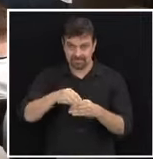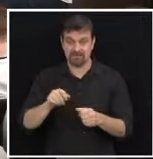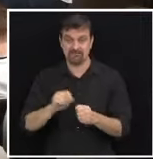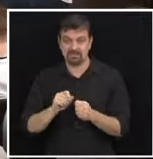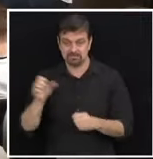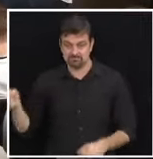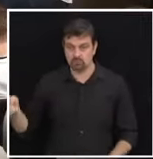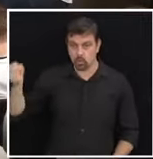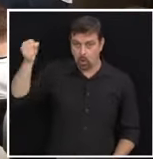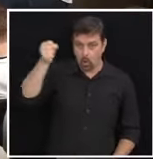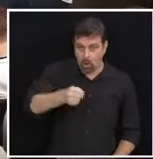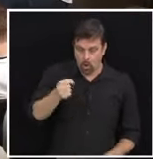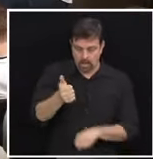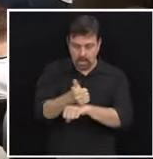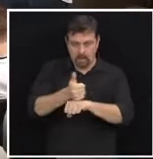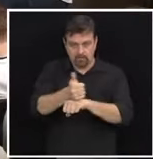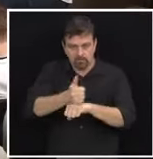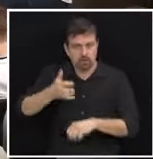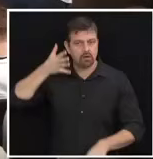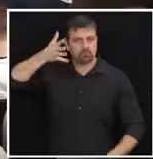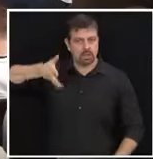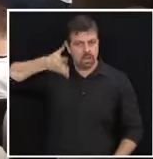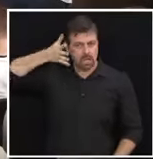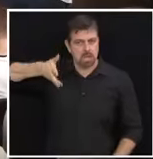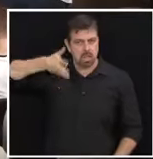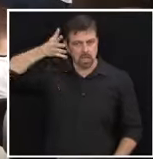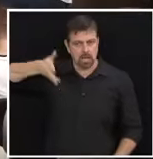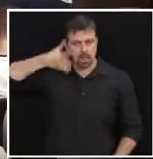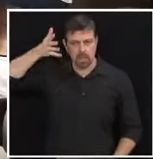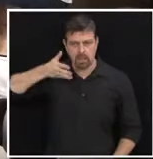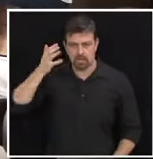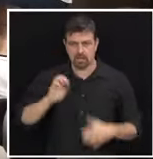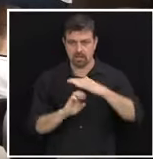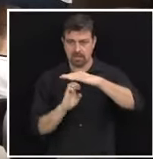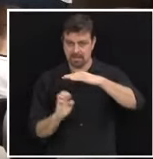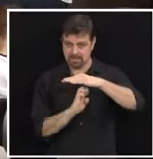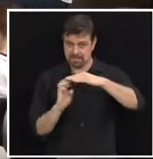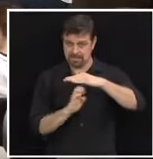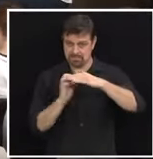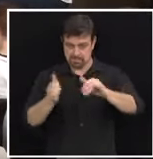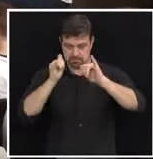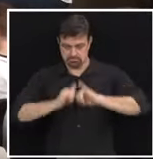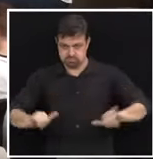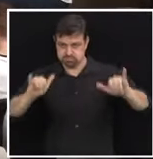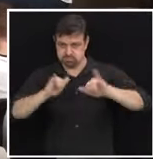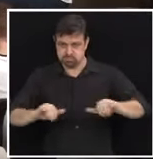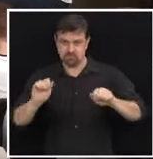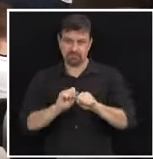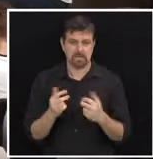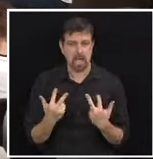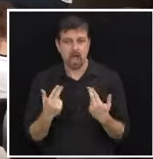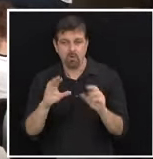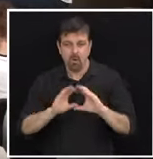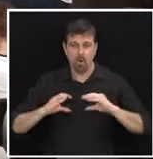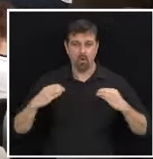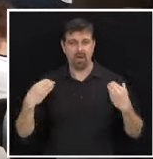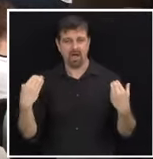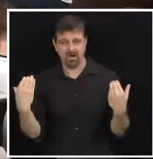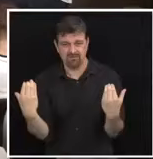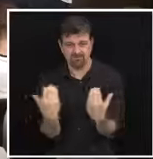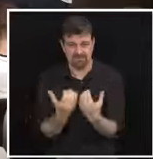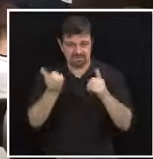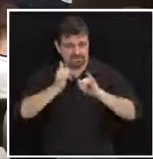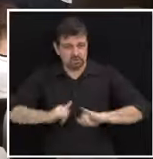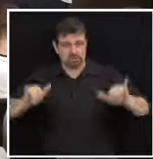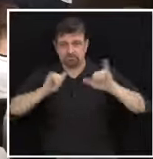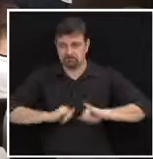tema para a CIPAT e fazer um tipo de um congresso